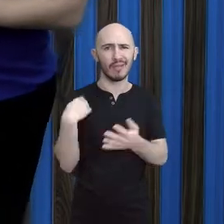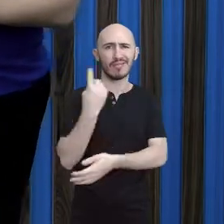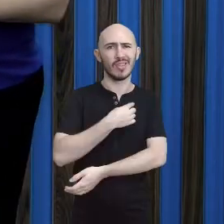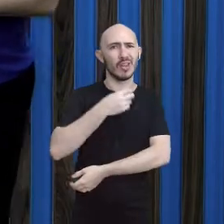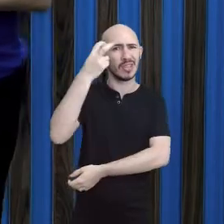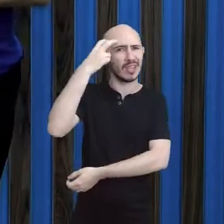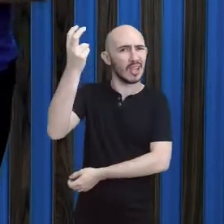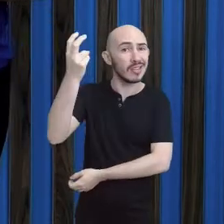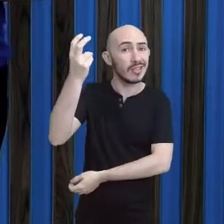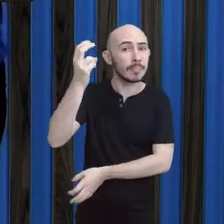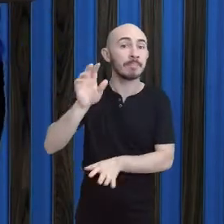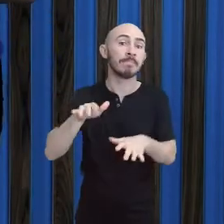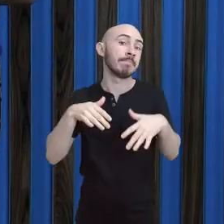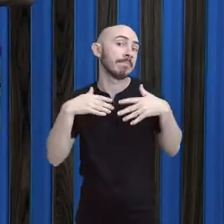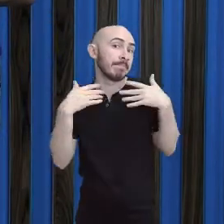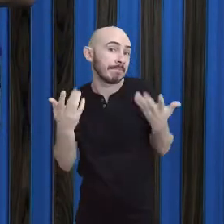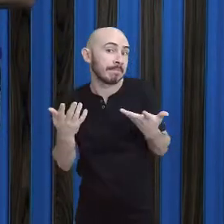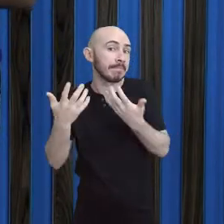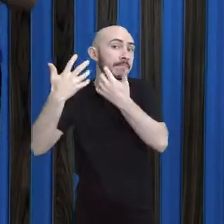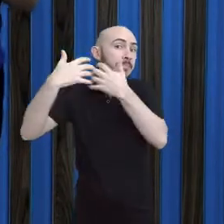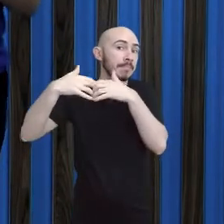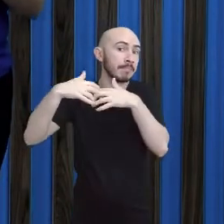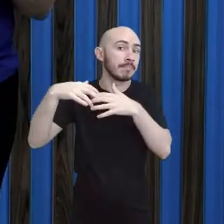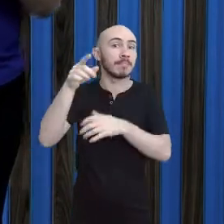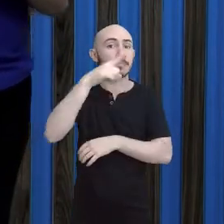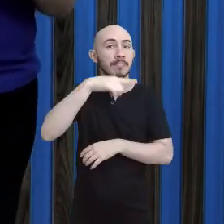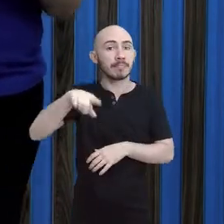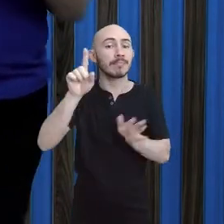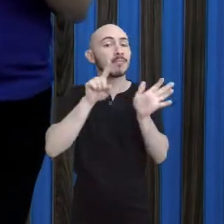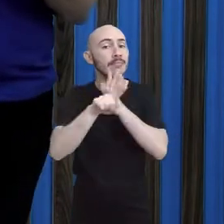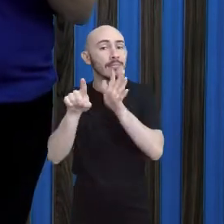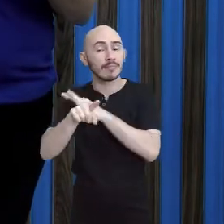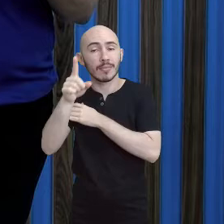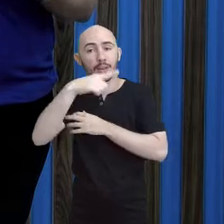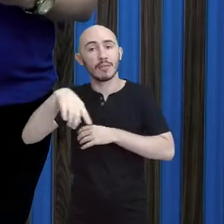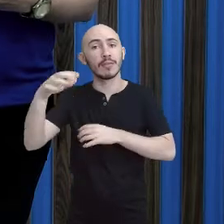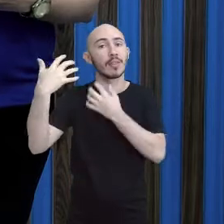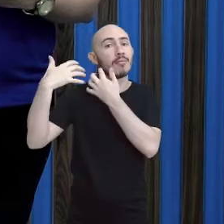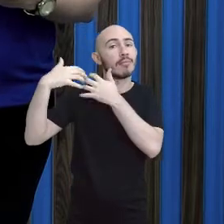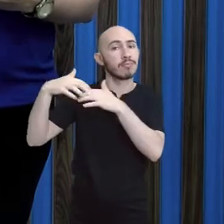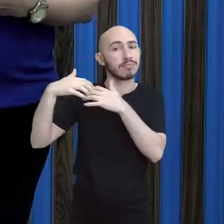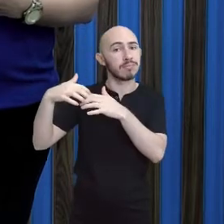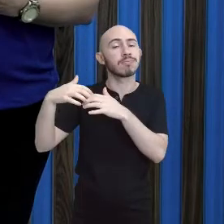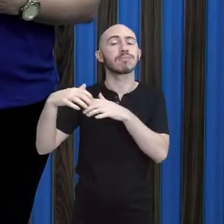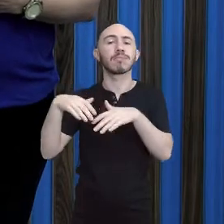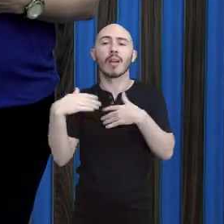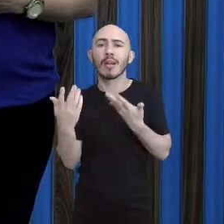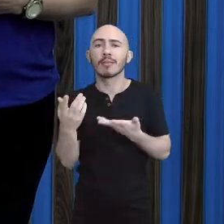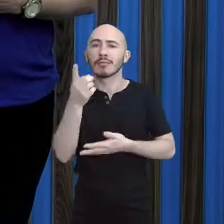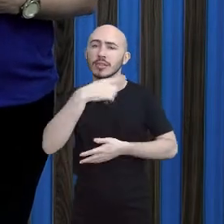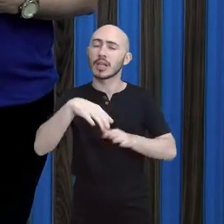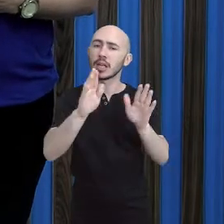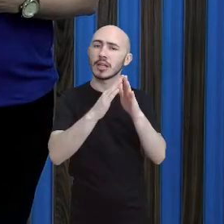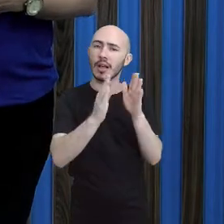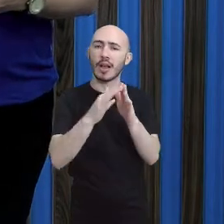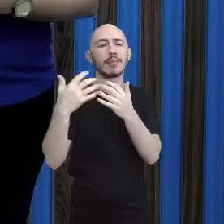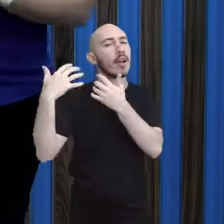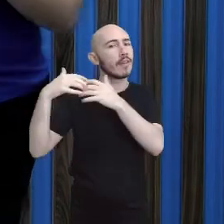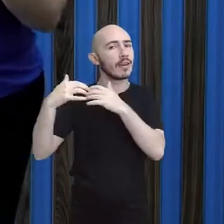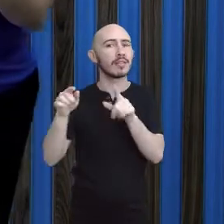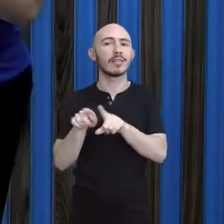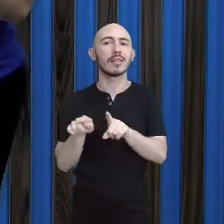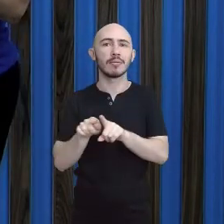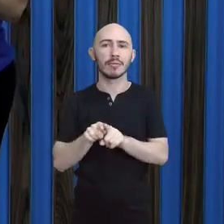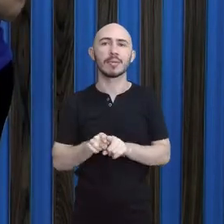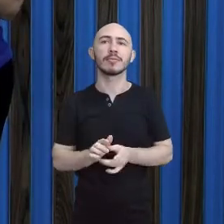Pois é, estou fazendo algumas perguntas, alguns questionamentos para vocês irem pensando aí em casa, né?